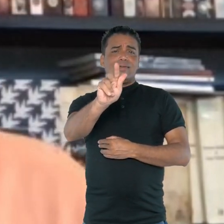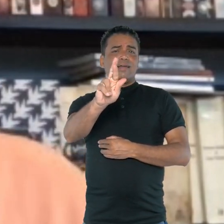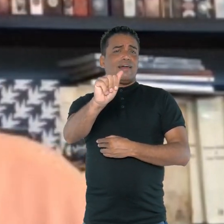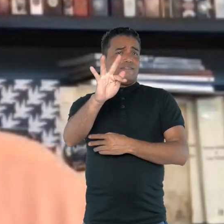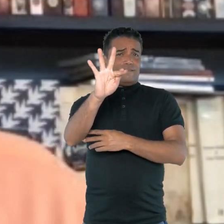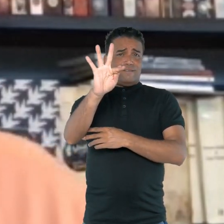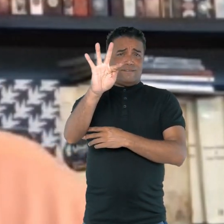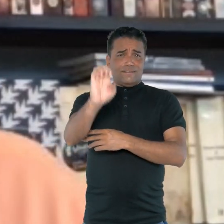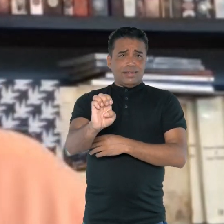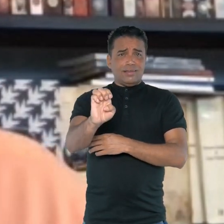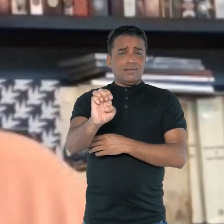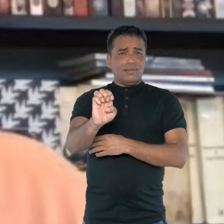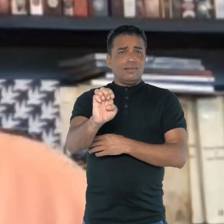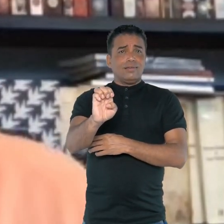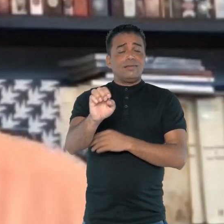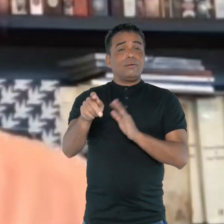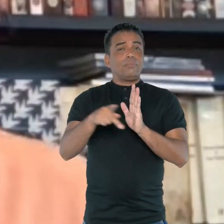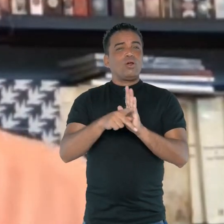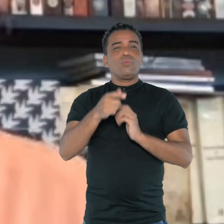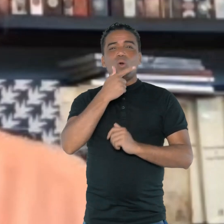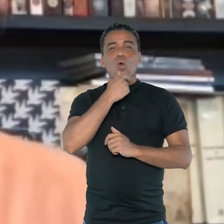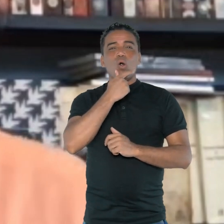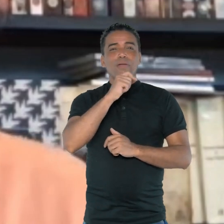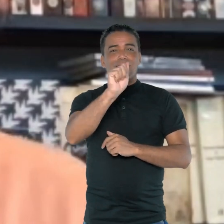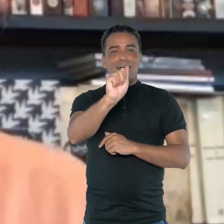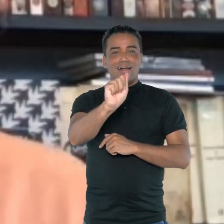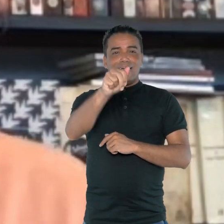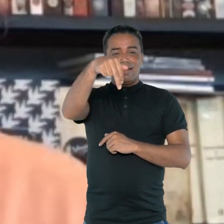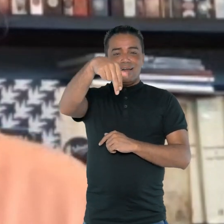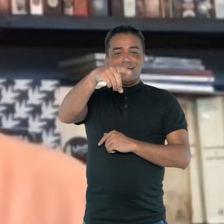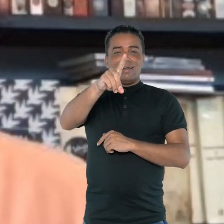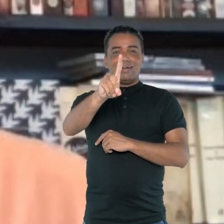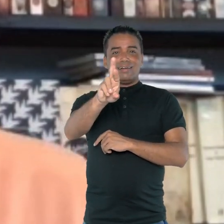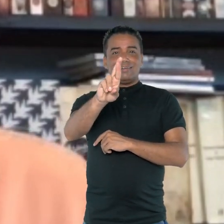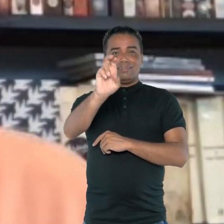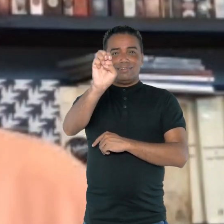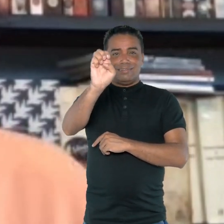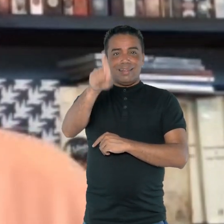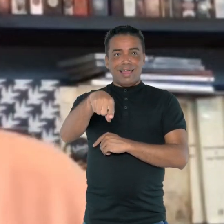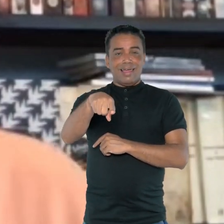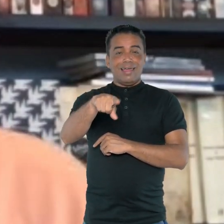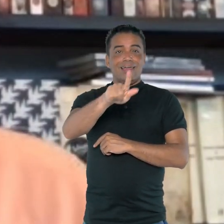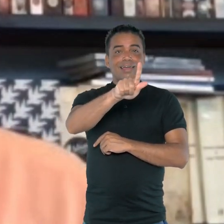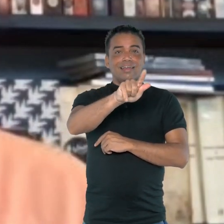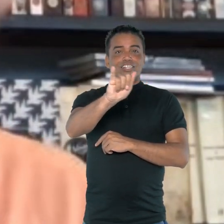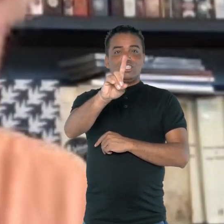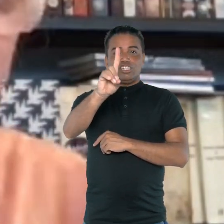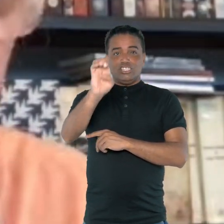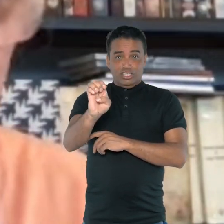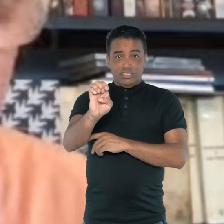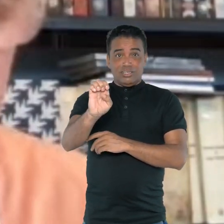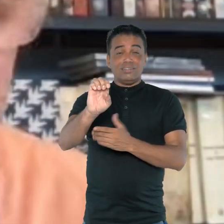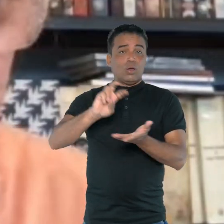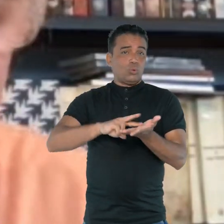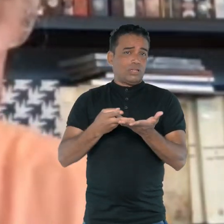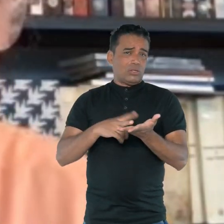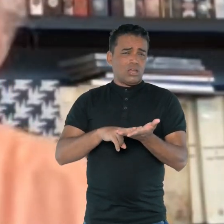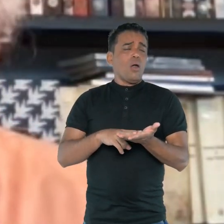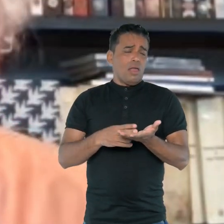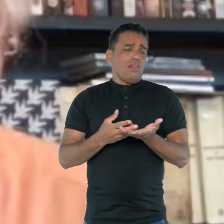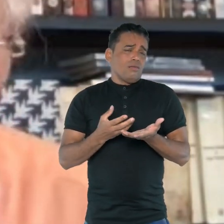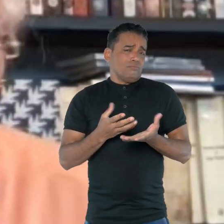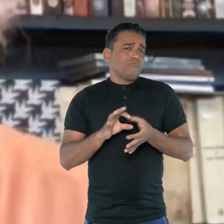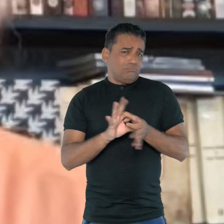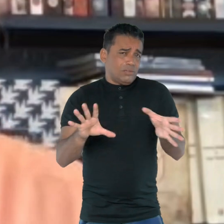desdobrada, que é do André Gide, né, que eu retirei do André Gide de 2 traduções diferentes, e ainda me permitiu uma